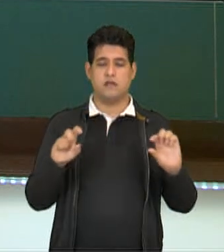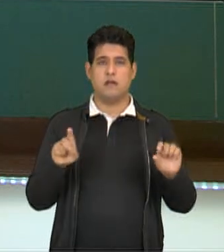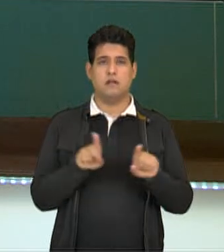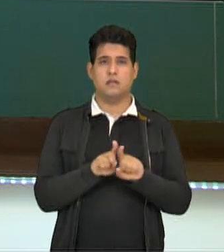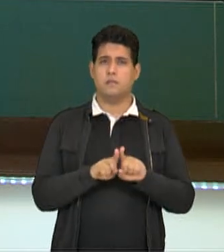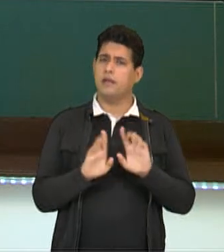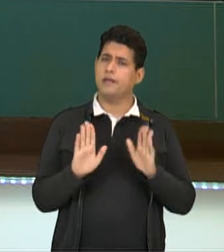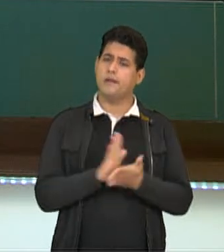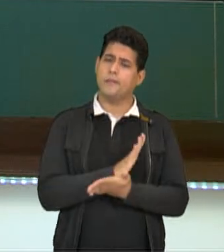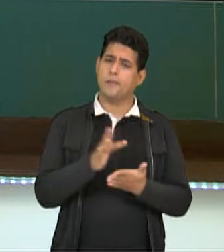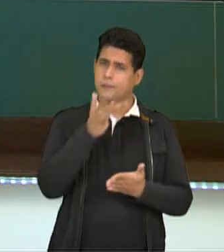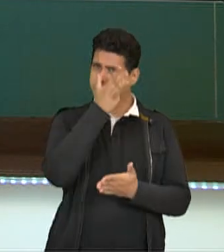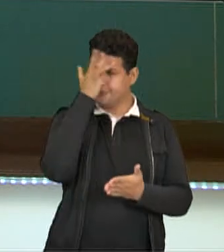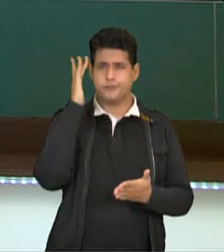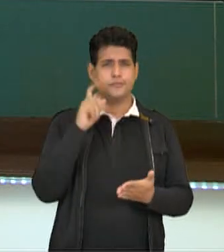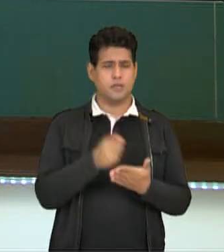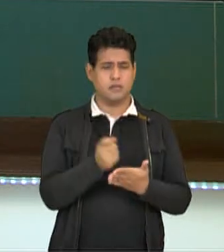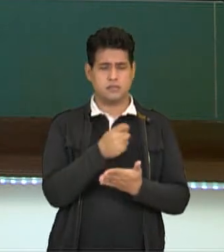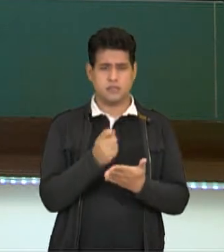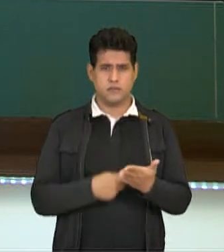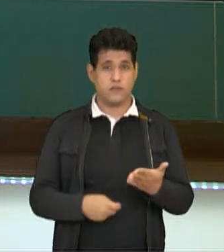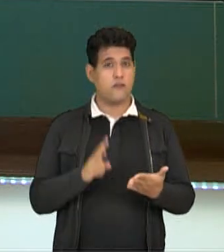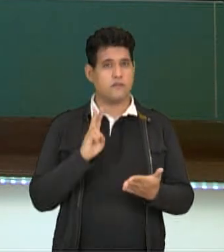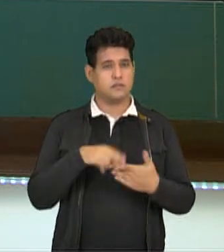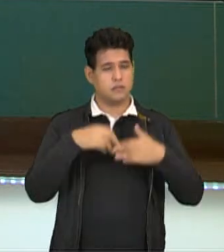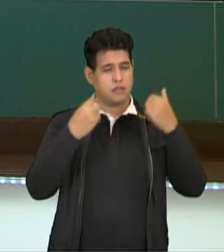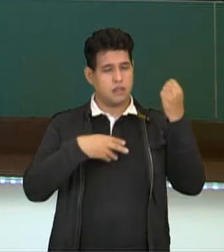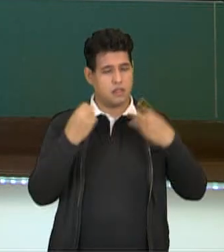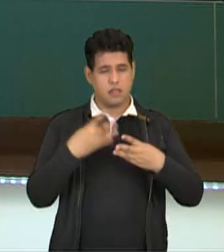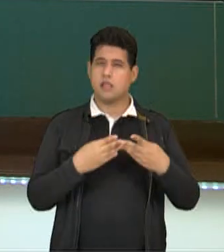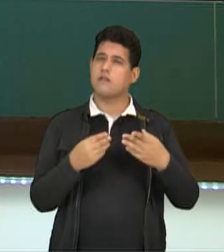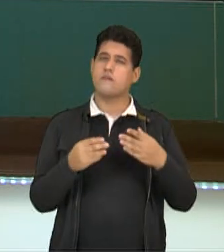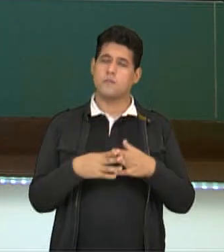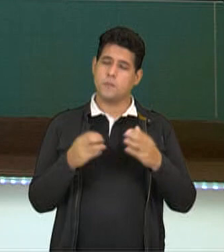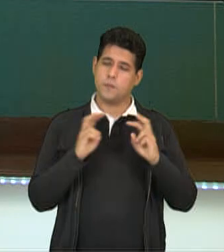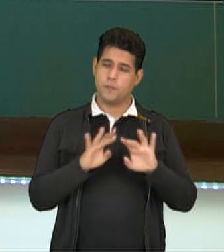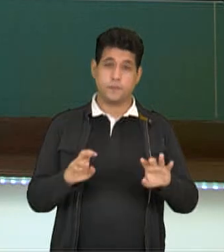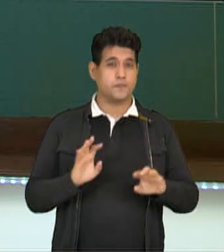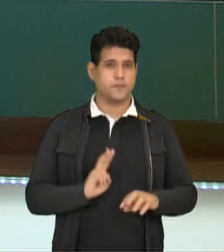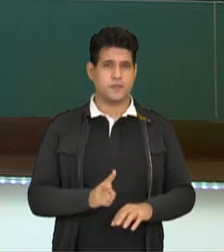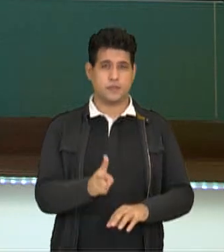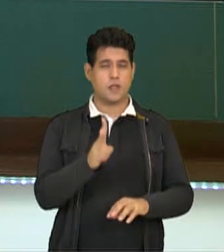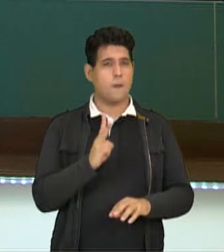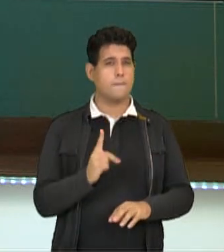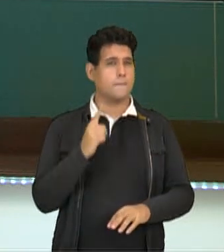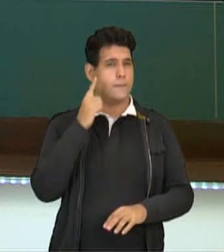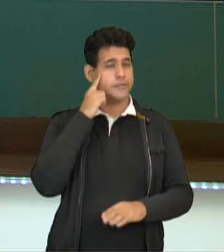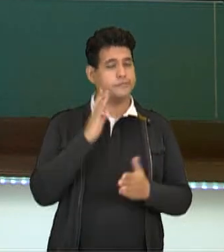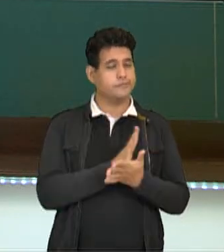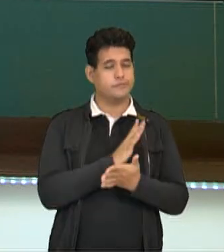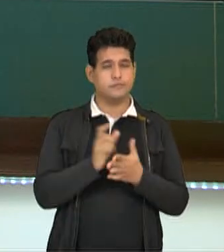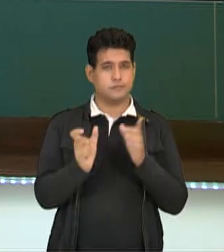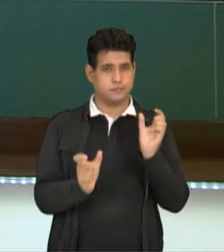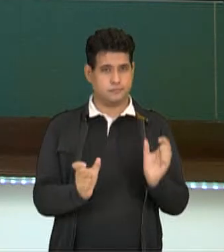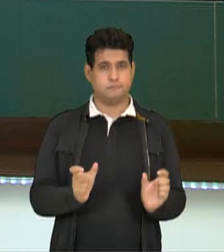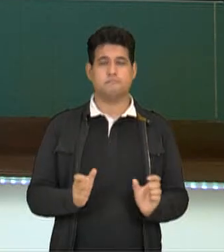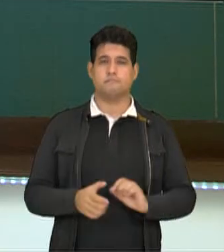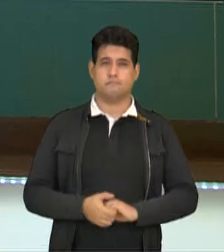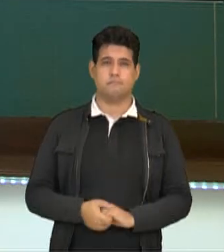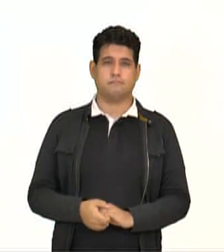alguém escreveu, né? E você está citando, está falando ela, tá? Mas é o pensamento de alguma outra pessoa.